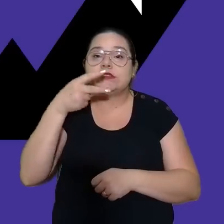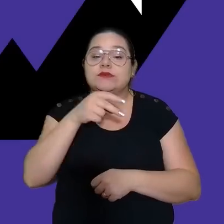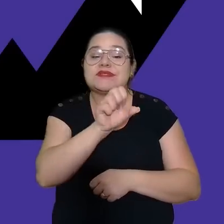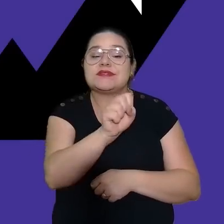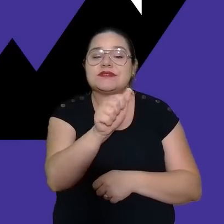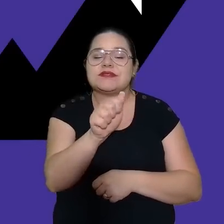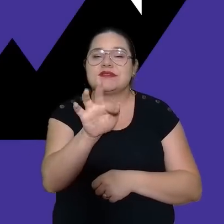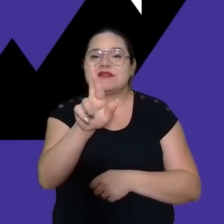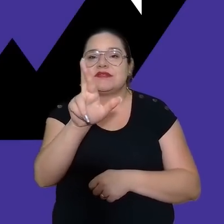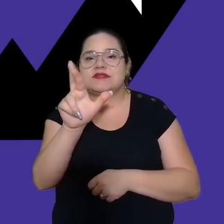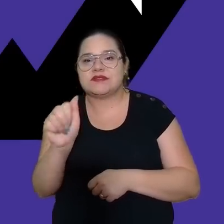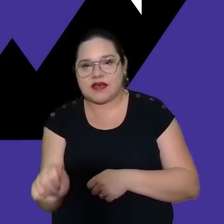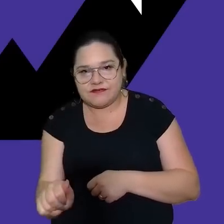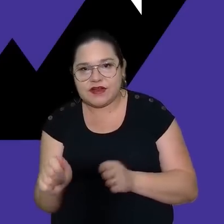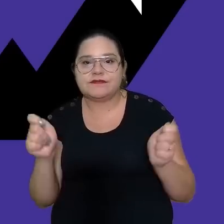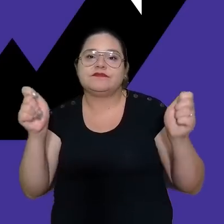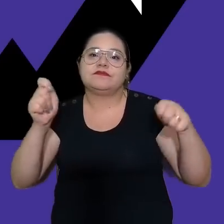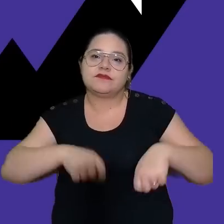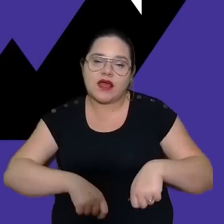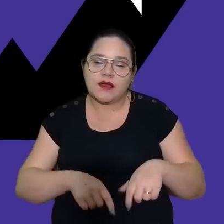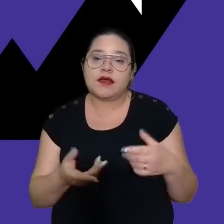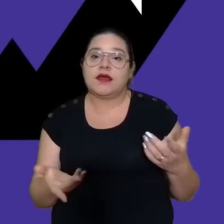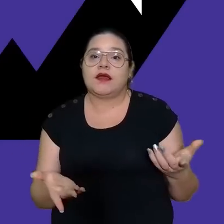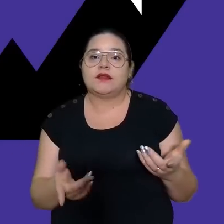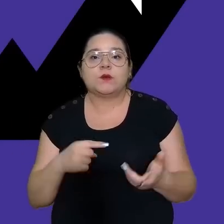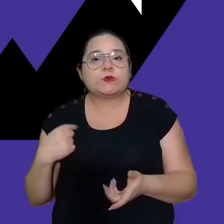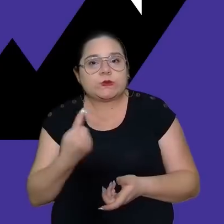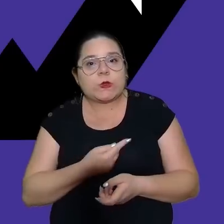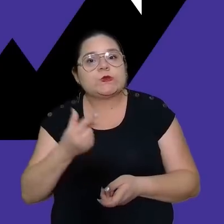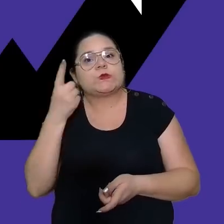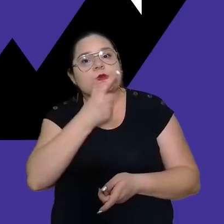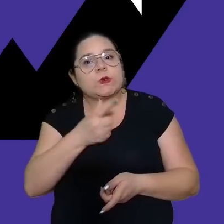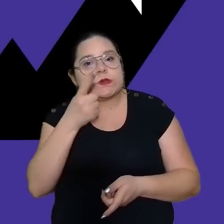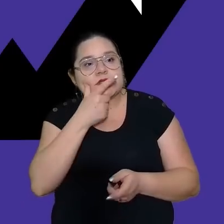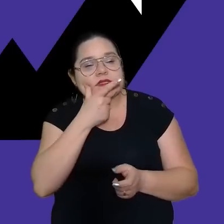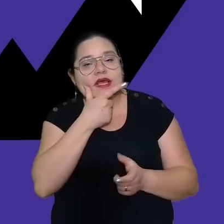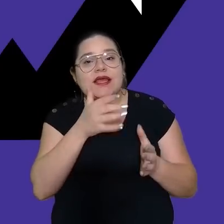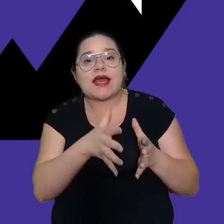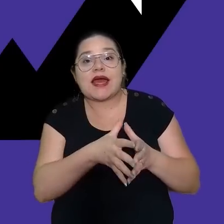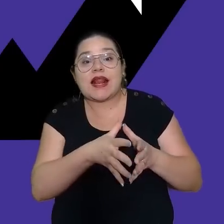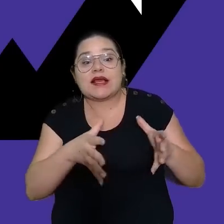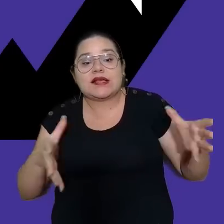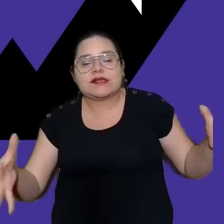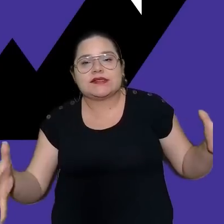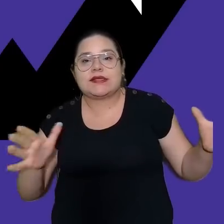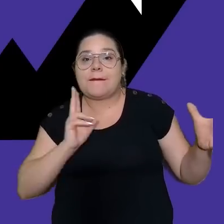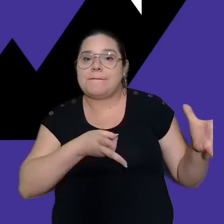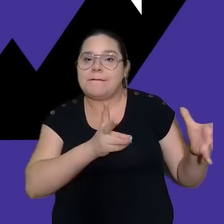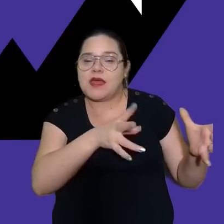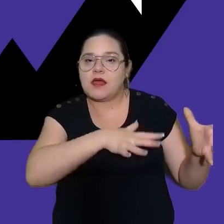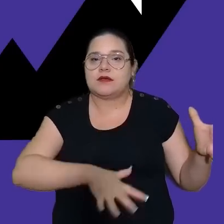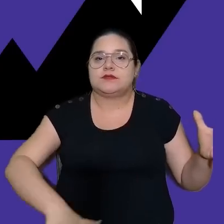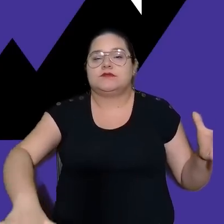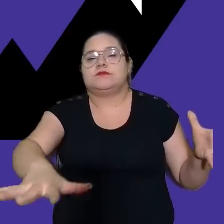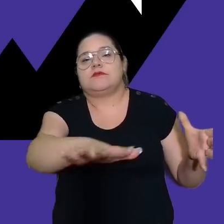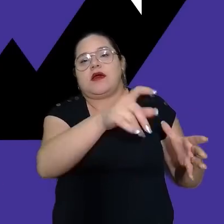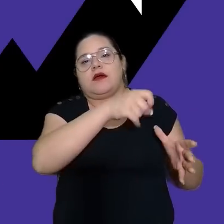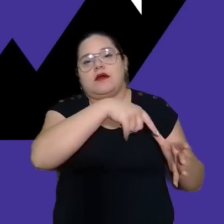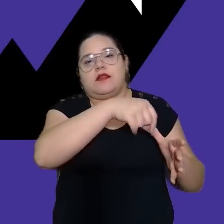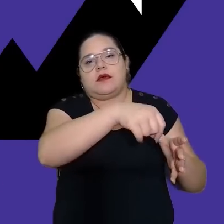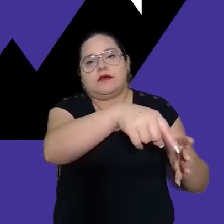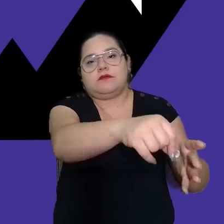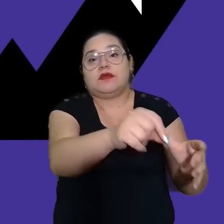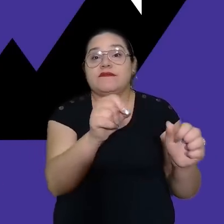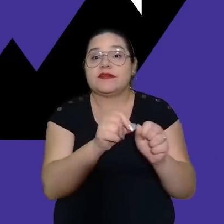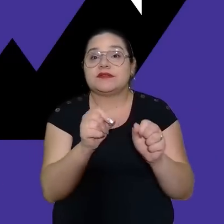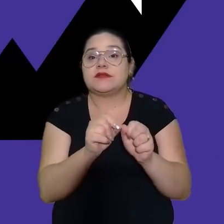mais segunda safra. Então, a gente consegue crescer com expansão horizontal sobre a mesma área agrícola, fazendo mais de